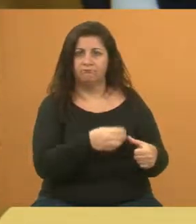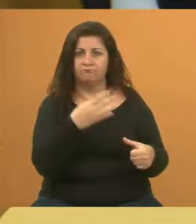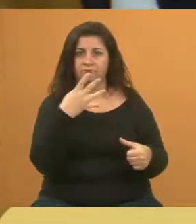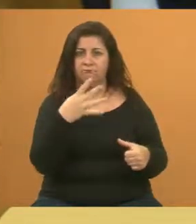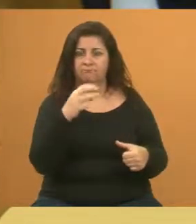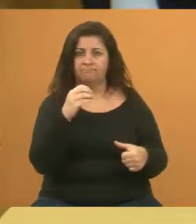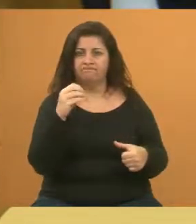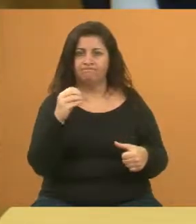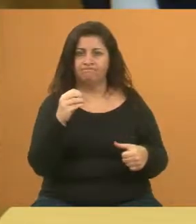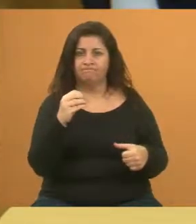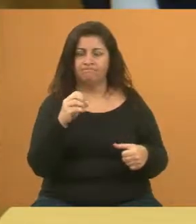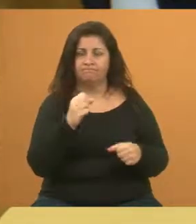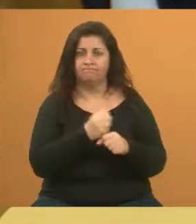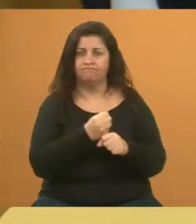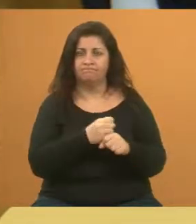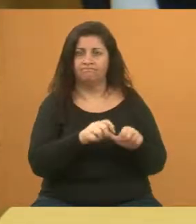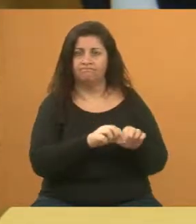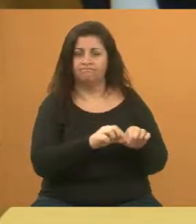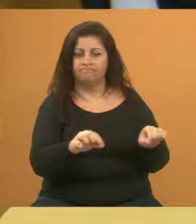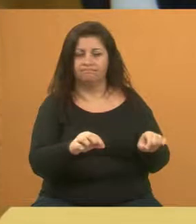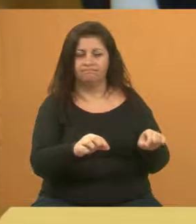400 anos para se degradar.